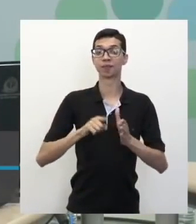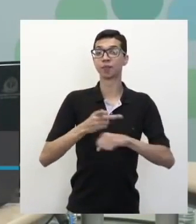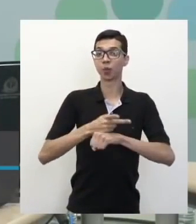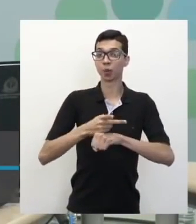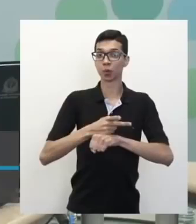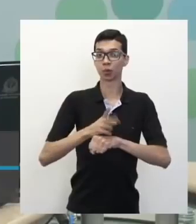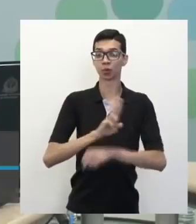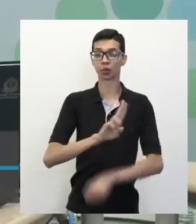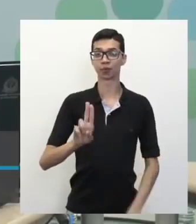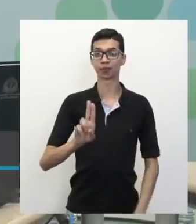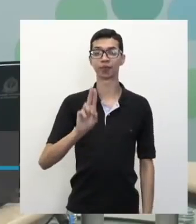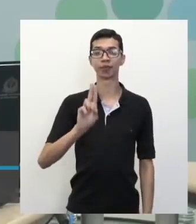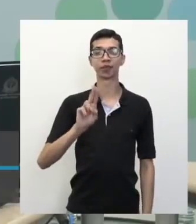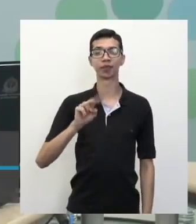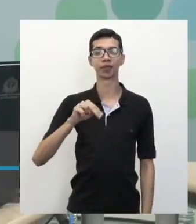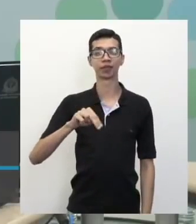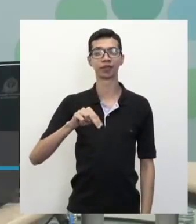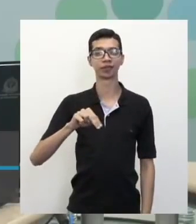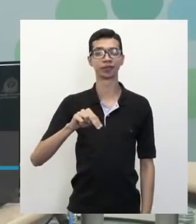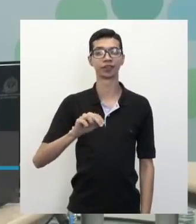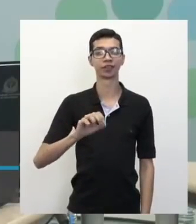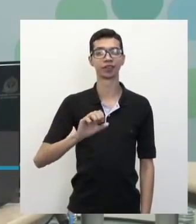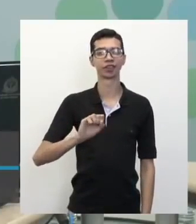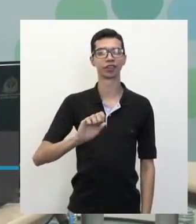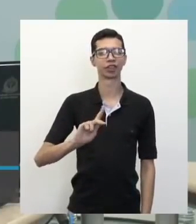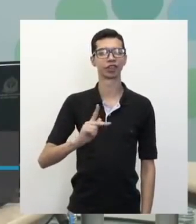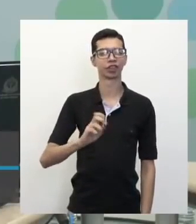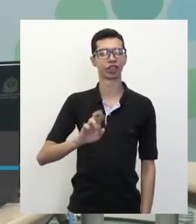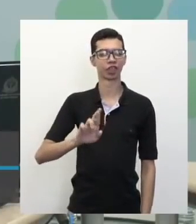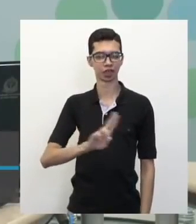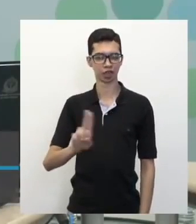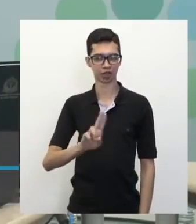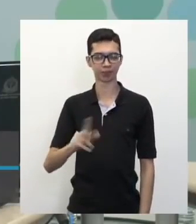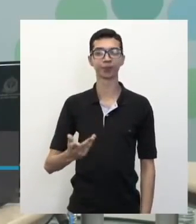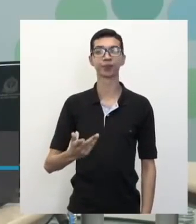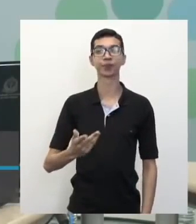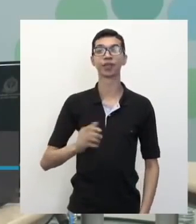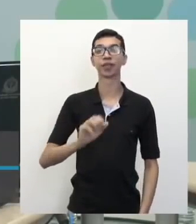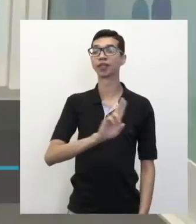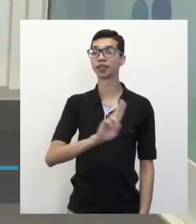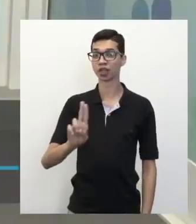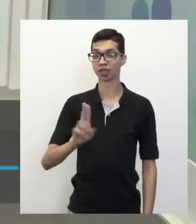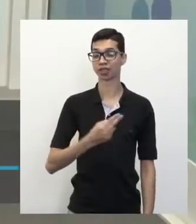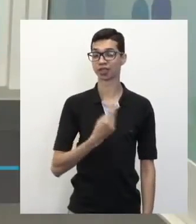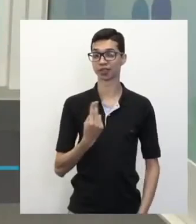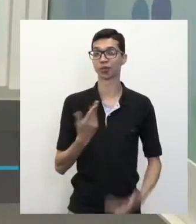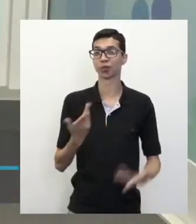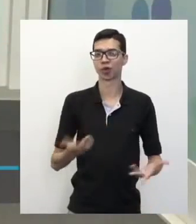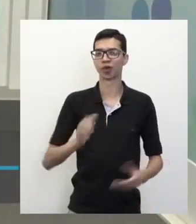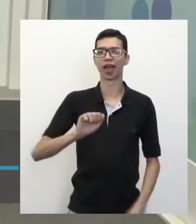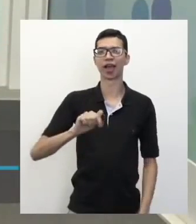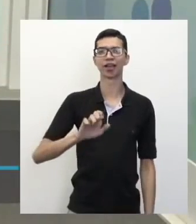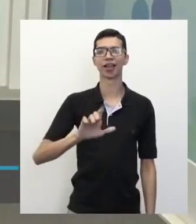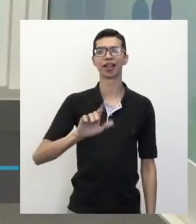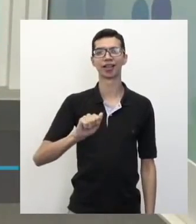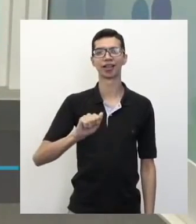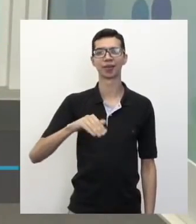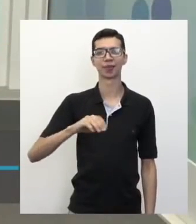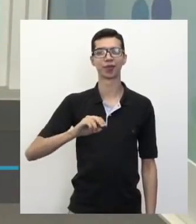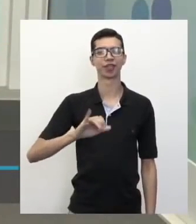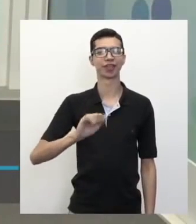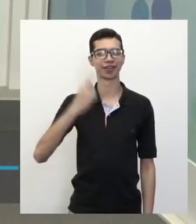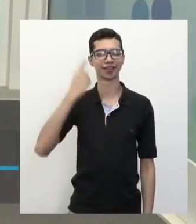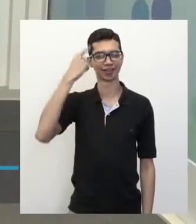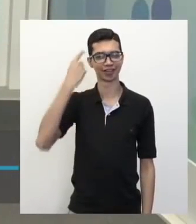é Anchor. Colocar aquela Mônica e você vai encontrar esse podcast, vai ouvi-lo quantas vezes quiser. Esse texto maravilhoso